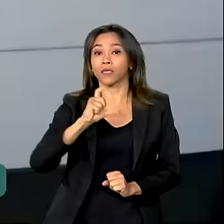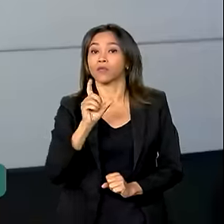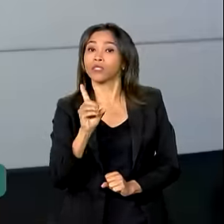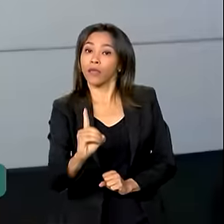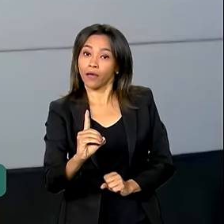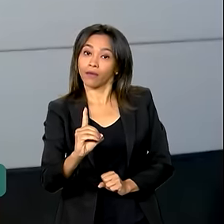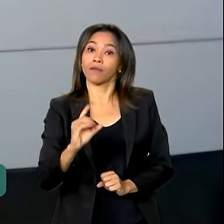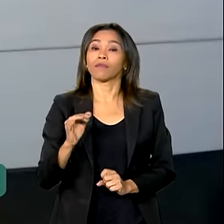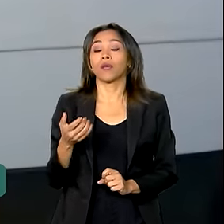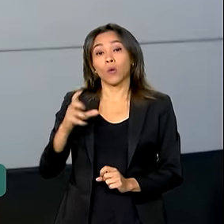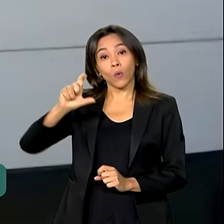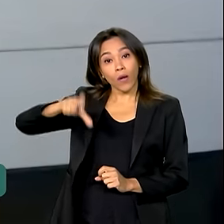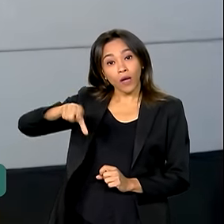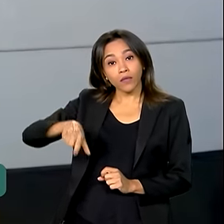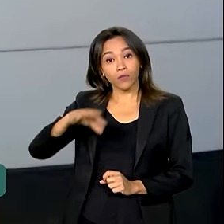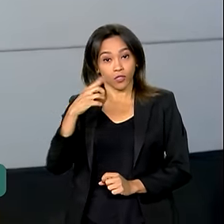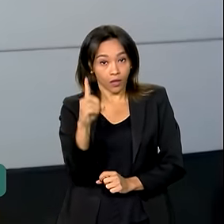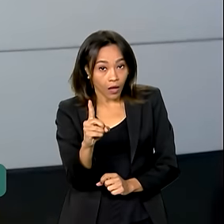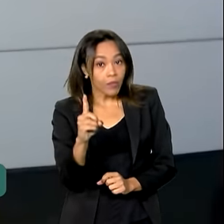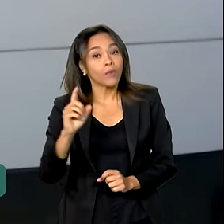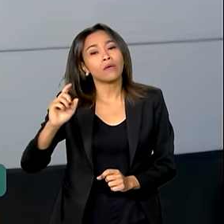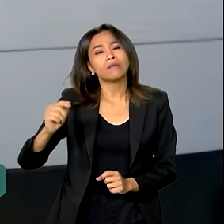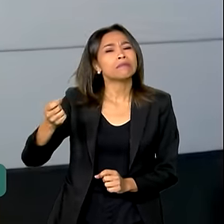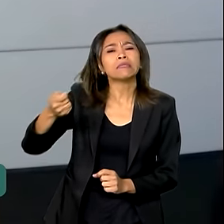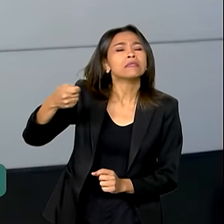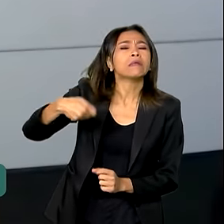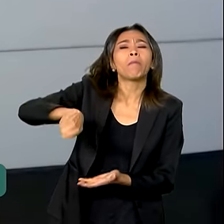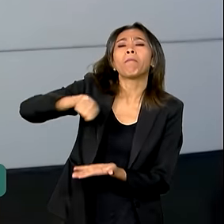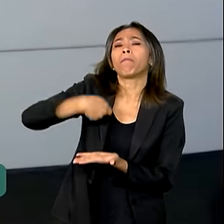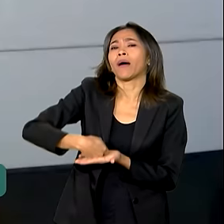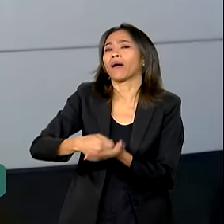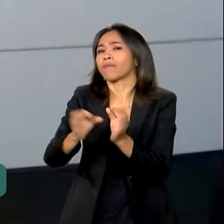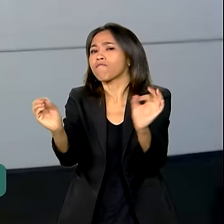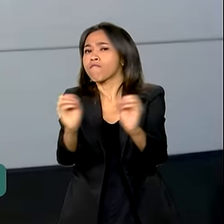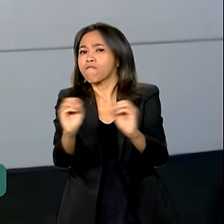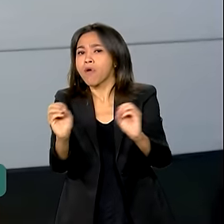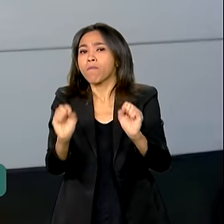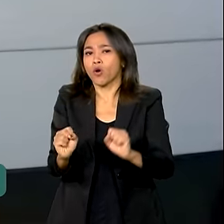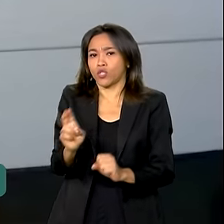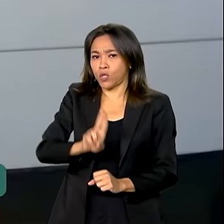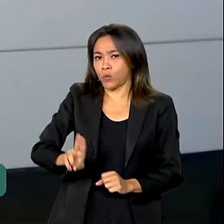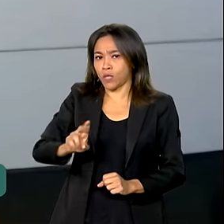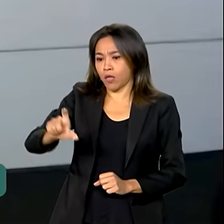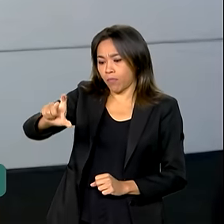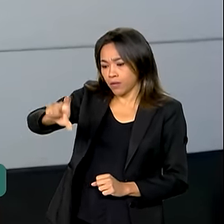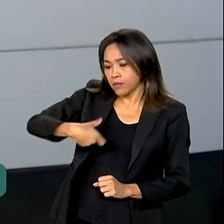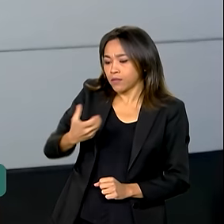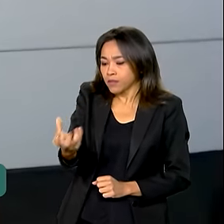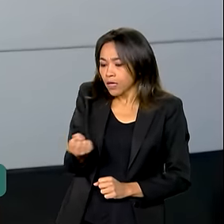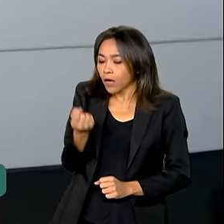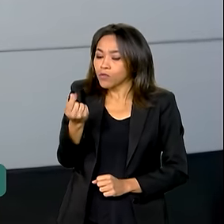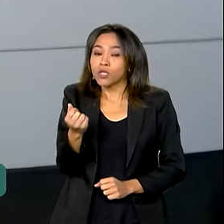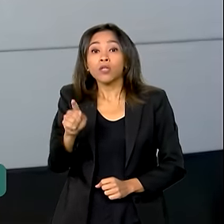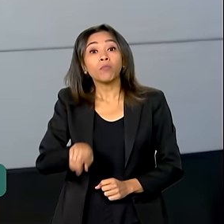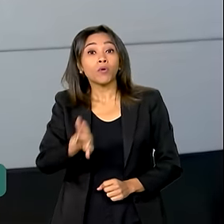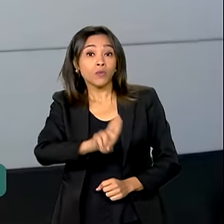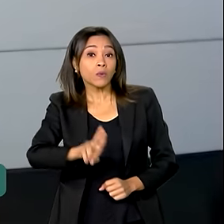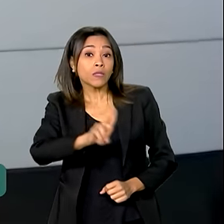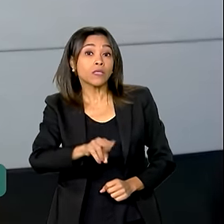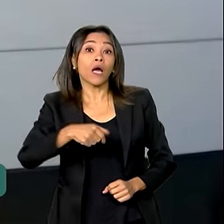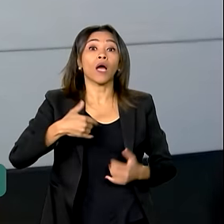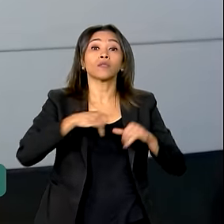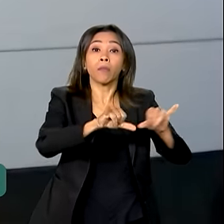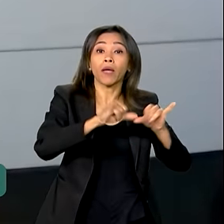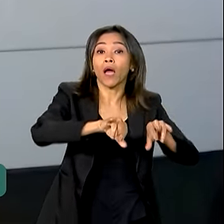graça. Cartão de débito sem custos que ele pode utilizar para fazer saques e compras. Caso ele não tenha recebido ainda